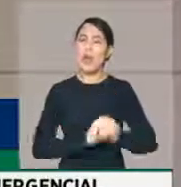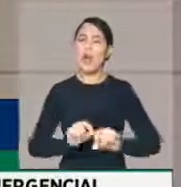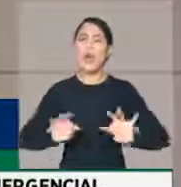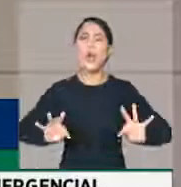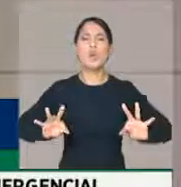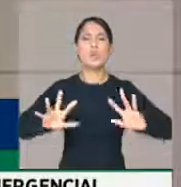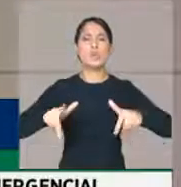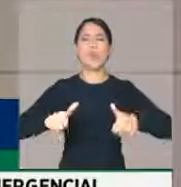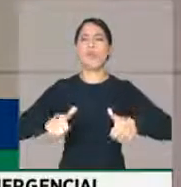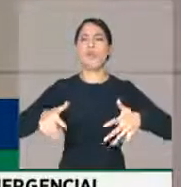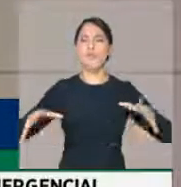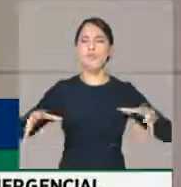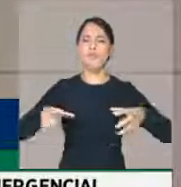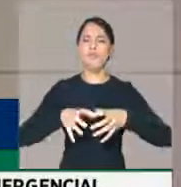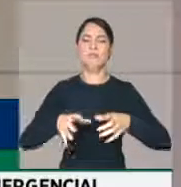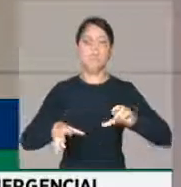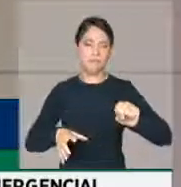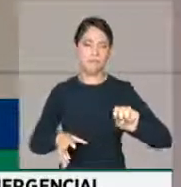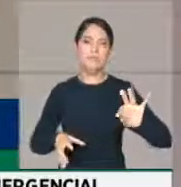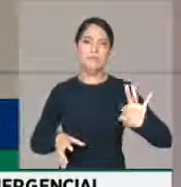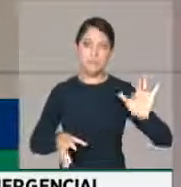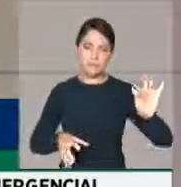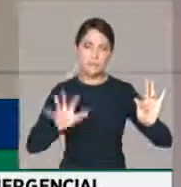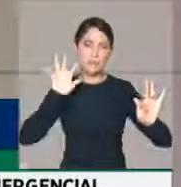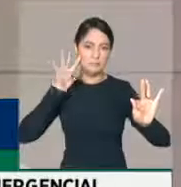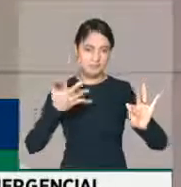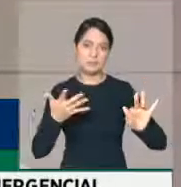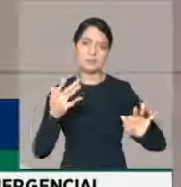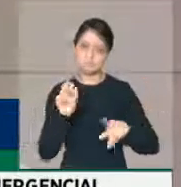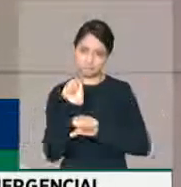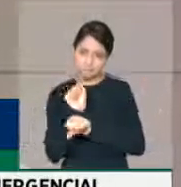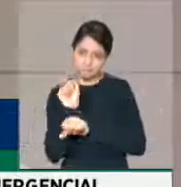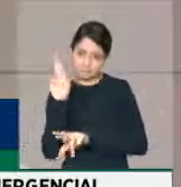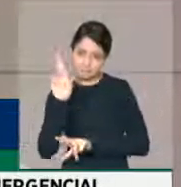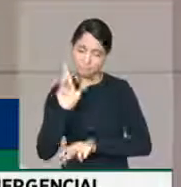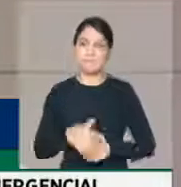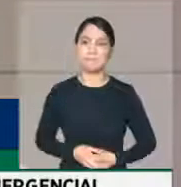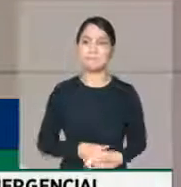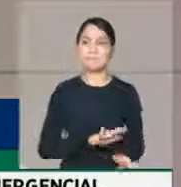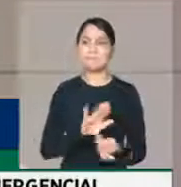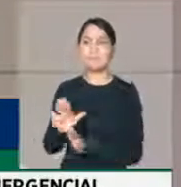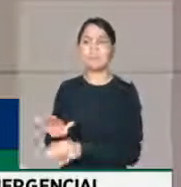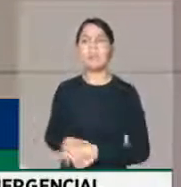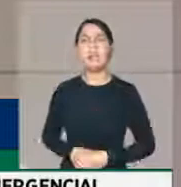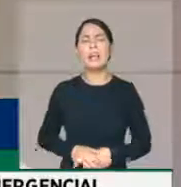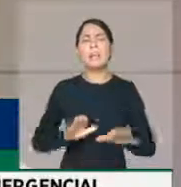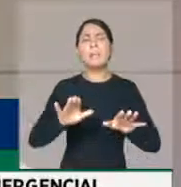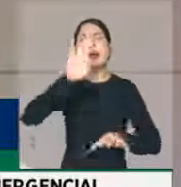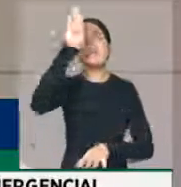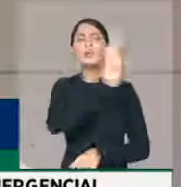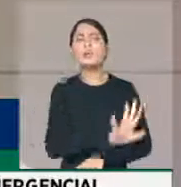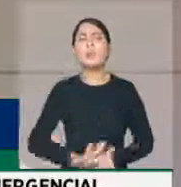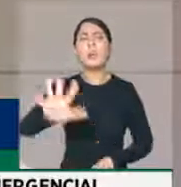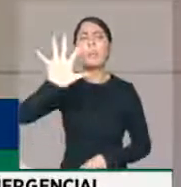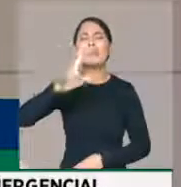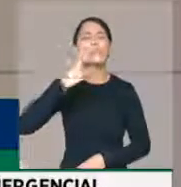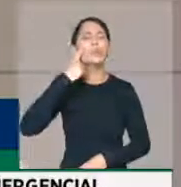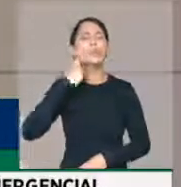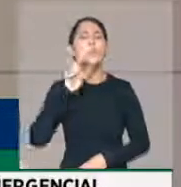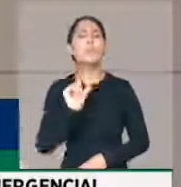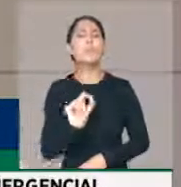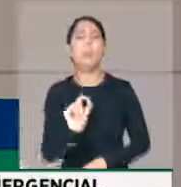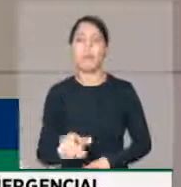Pleno do Supremo Tribunal Federal. O que nós vemos aqui no Brasil é a ameaça contra as